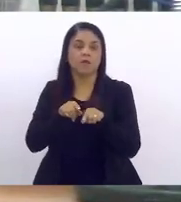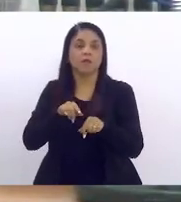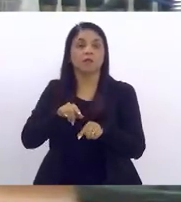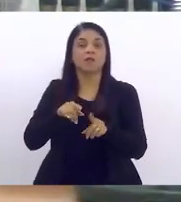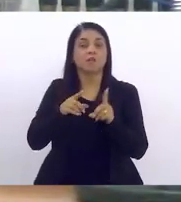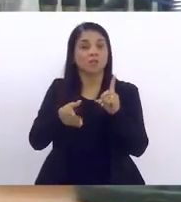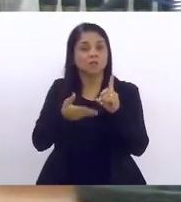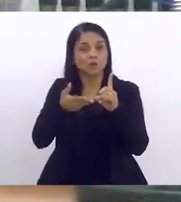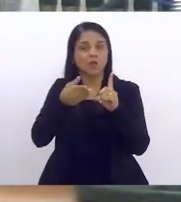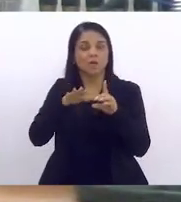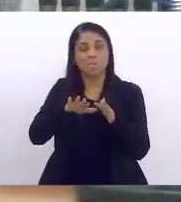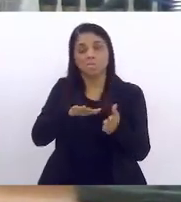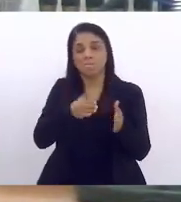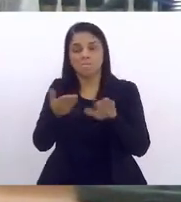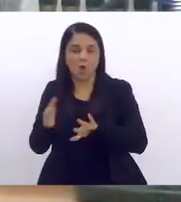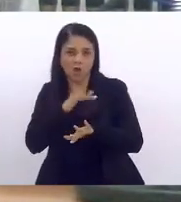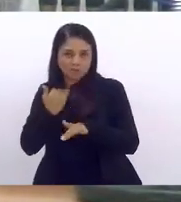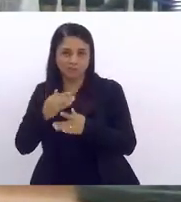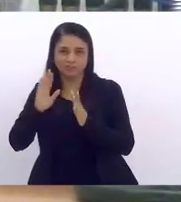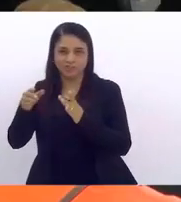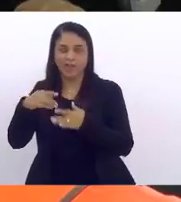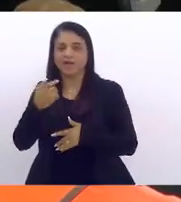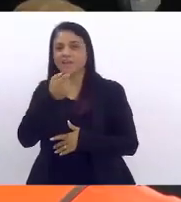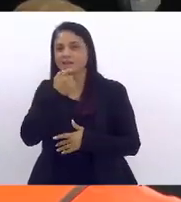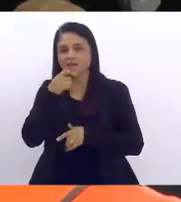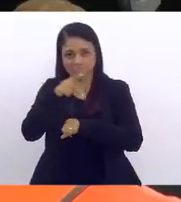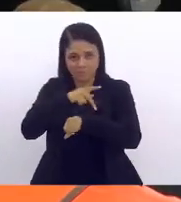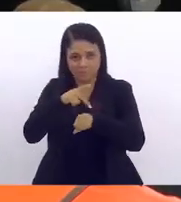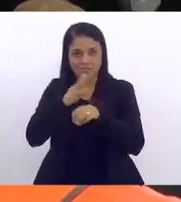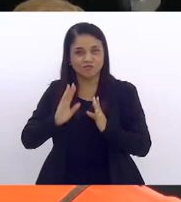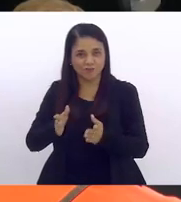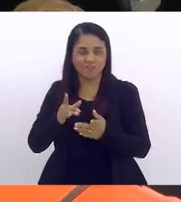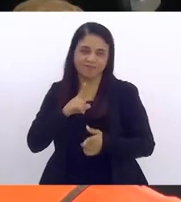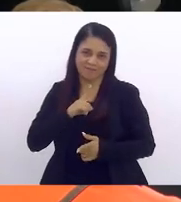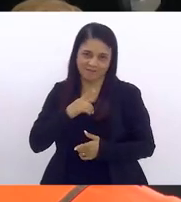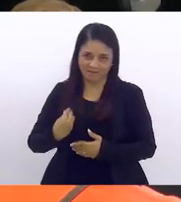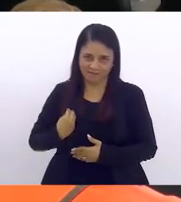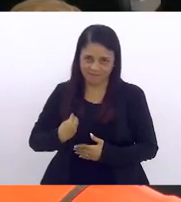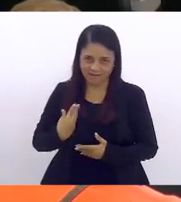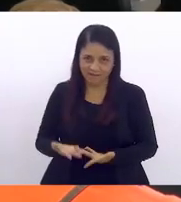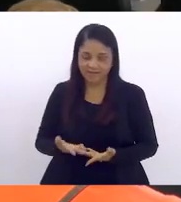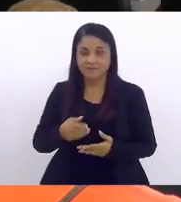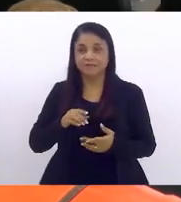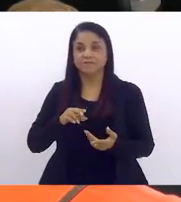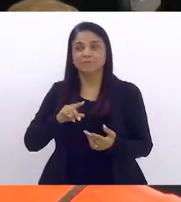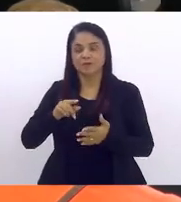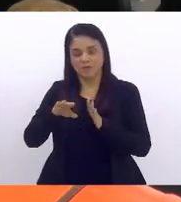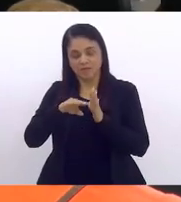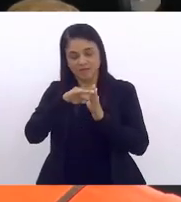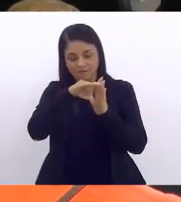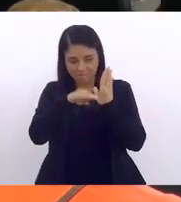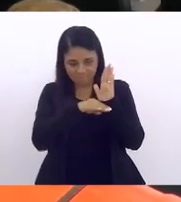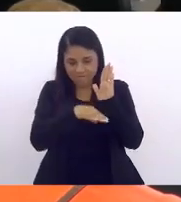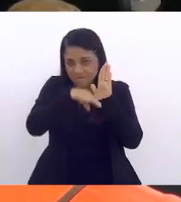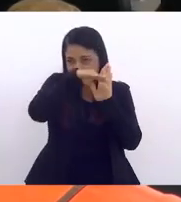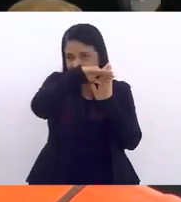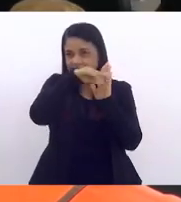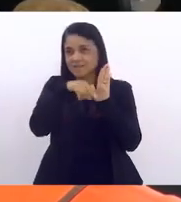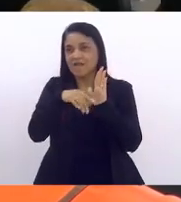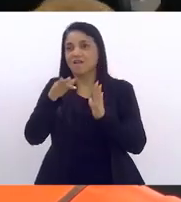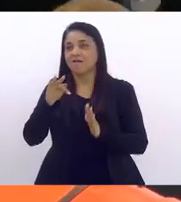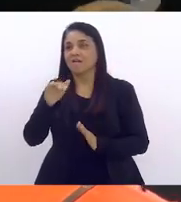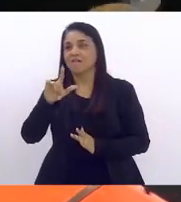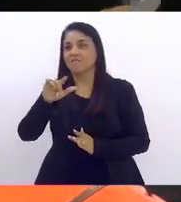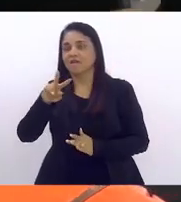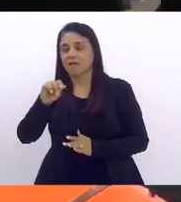já acontece também. Olha, a gente vai fazer uma inversão rápida aqui, porque a Flávia Nascimento tem que sair, então a gente